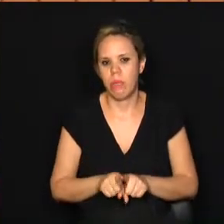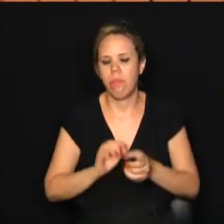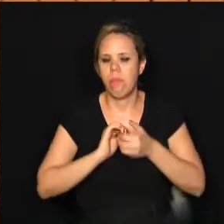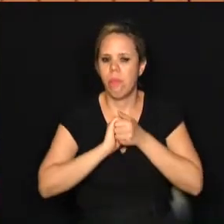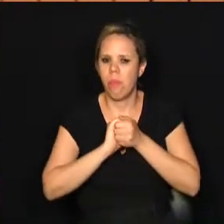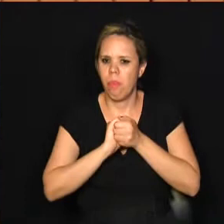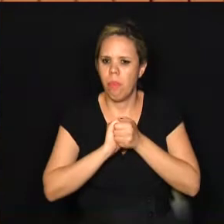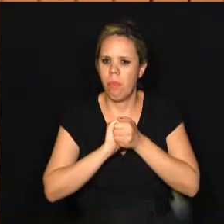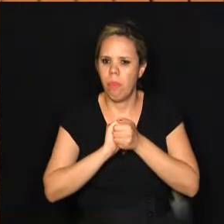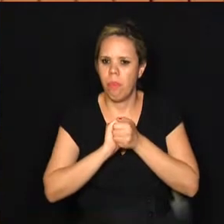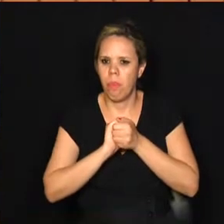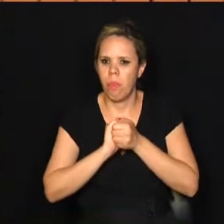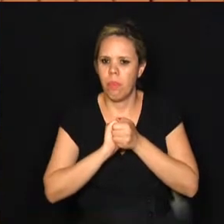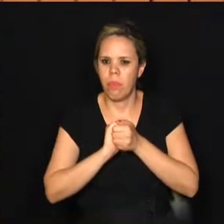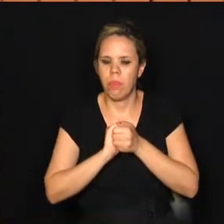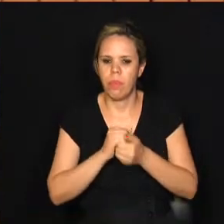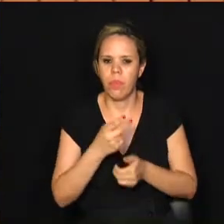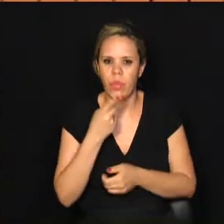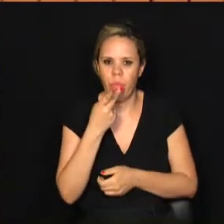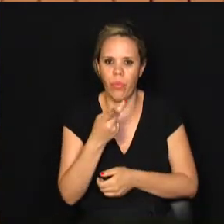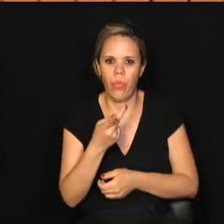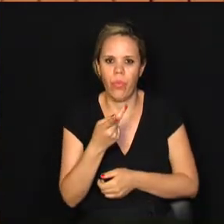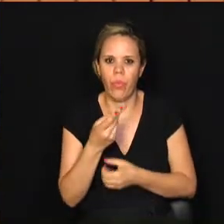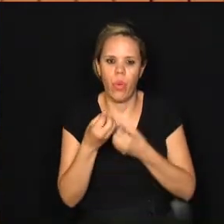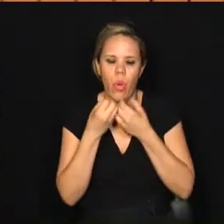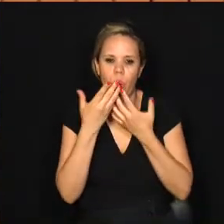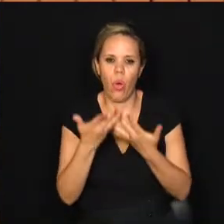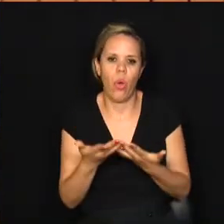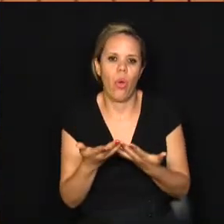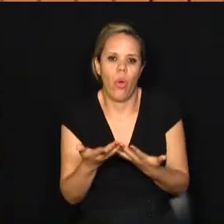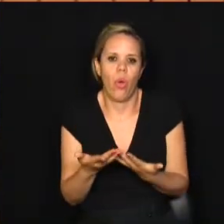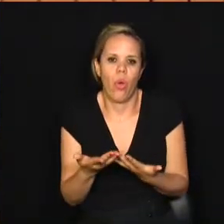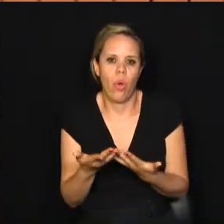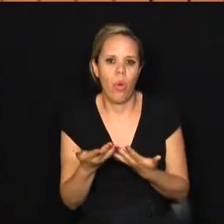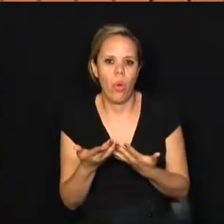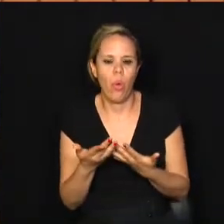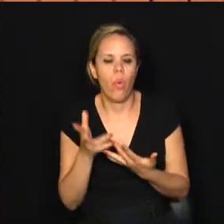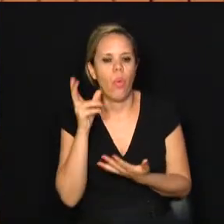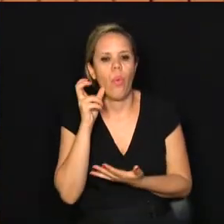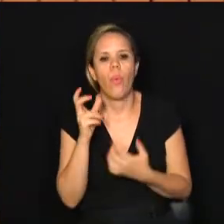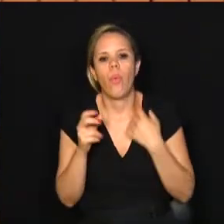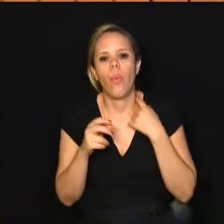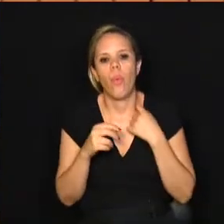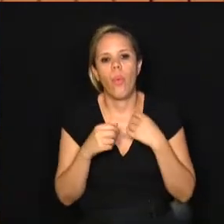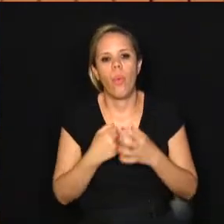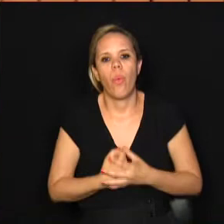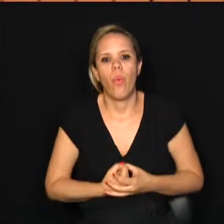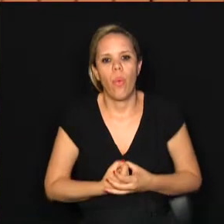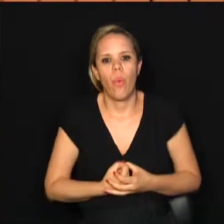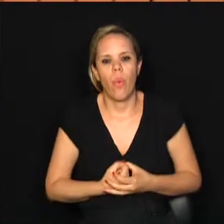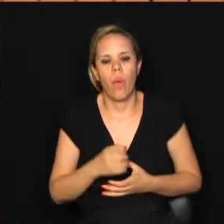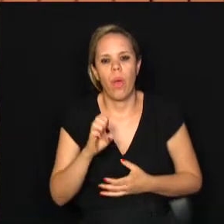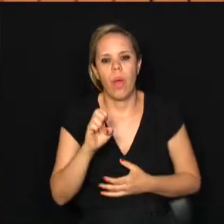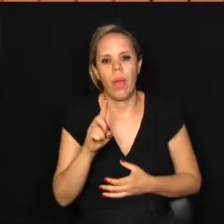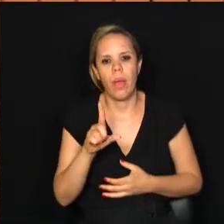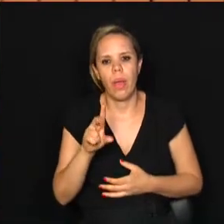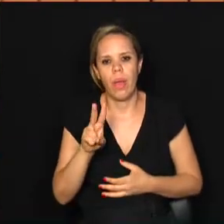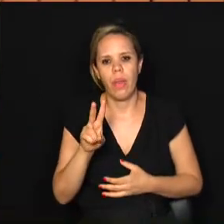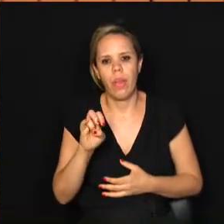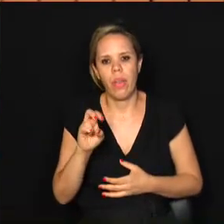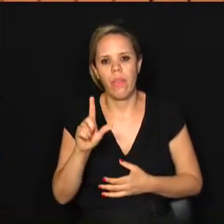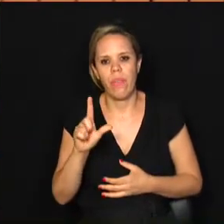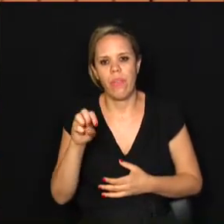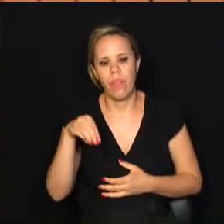complementar aí sua fala ou fazer um comentário em cima do que ele ouviu aí da Evelyn. E